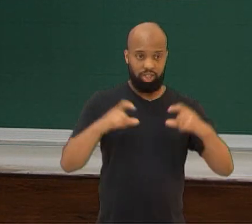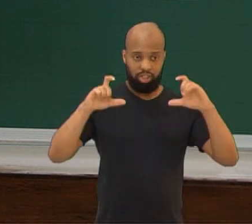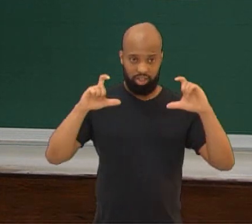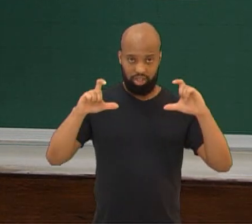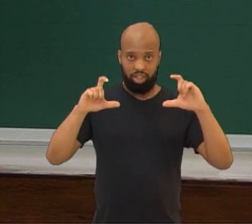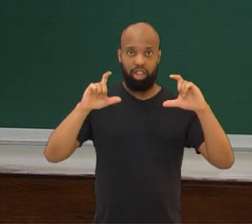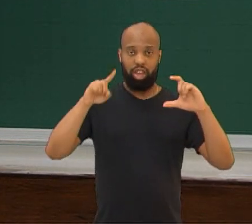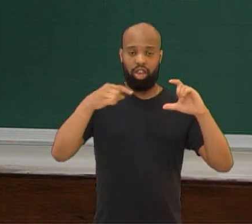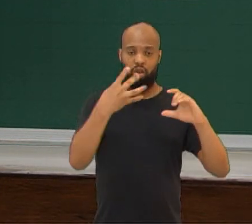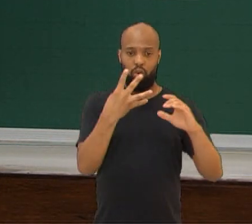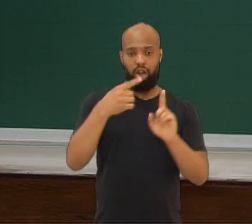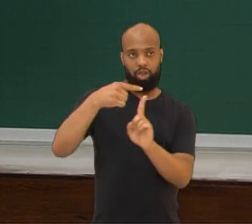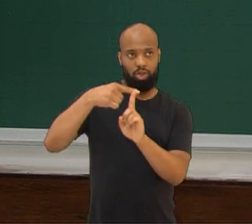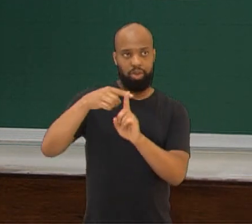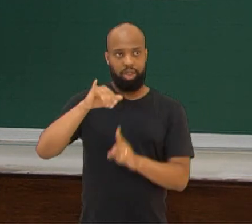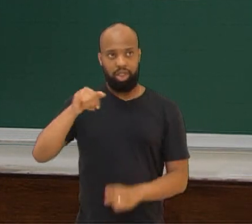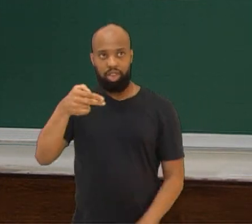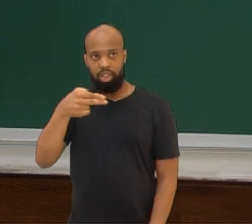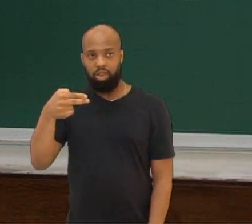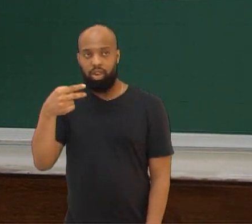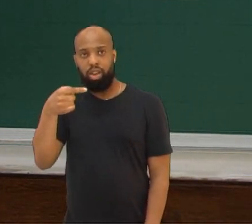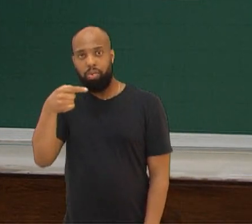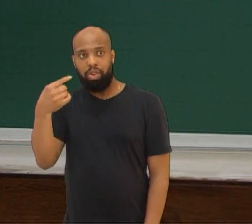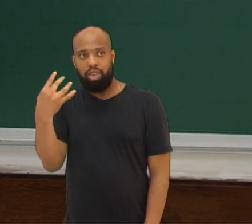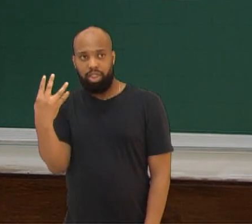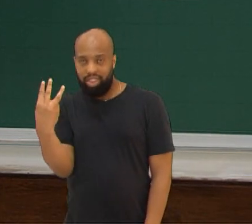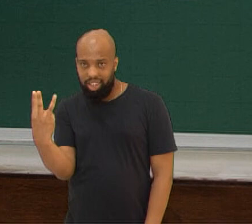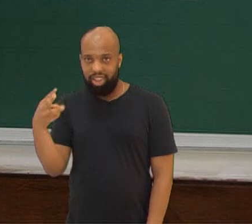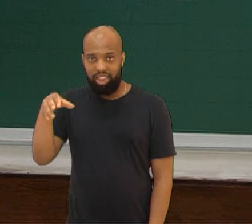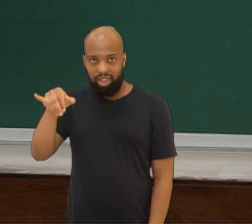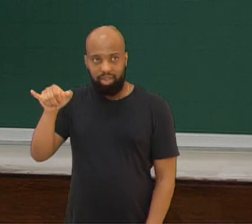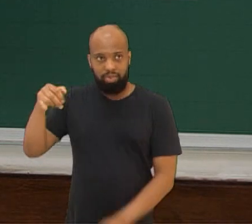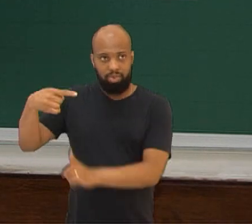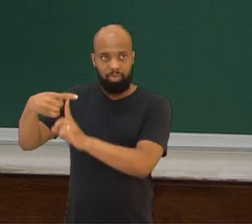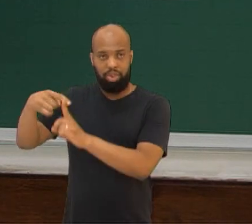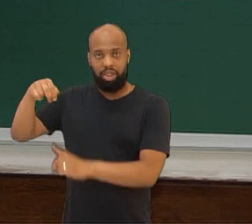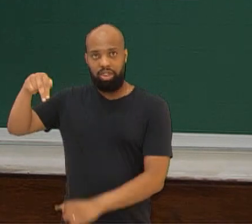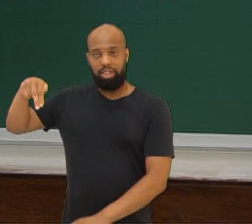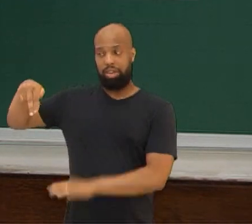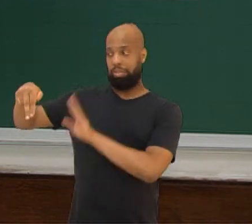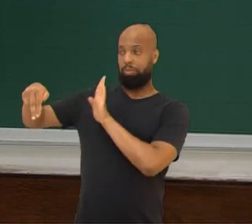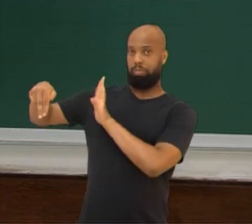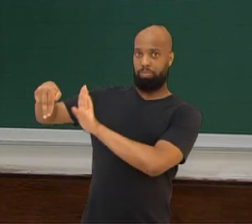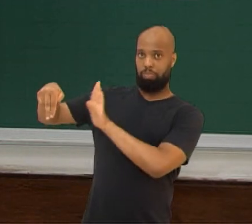y igual a 3y mais n. Por enquanto, não se preocupem com o n.